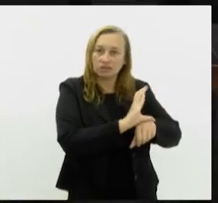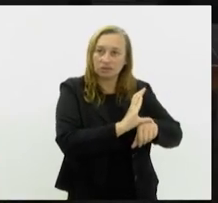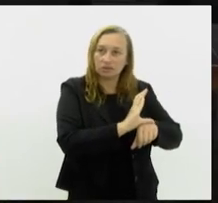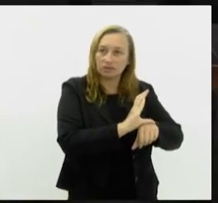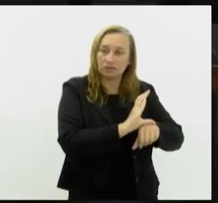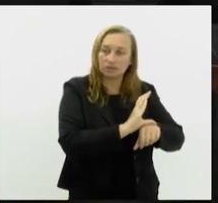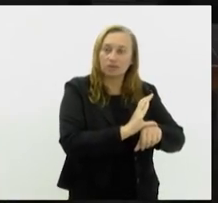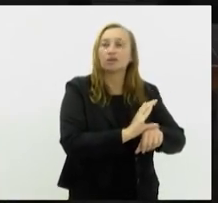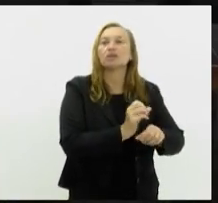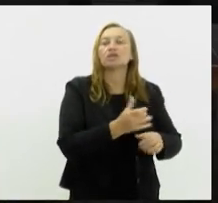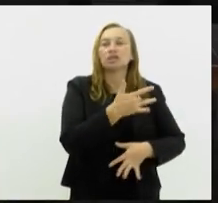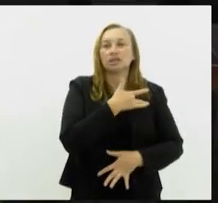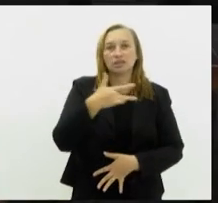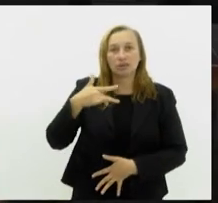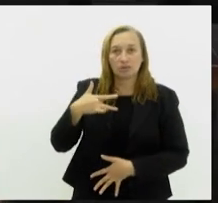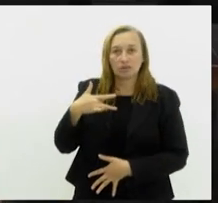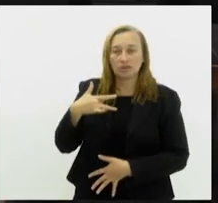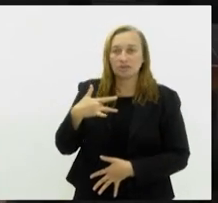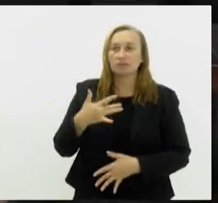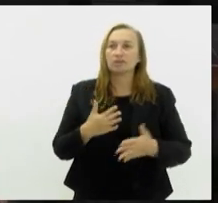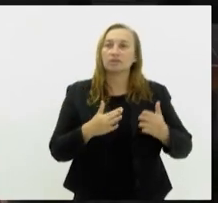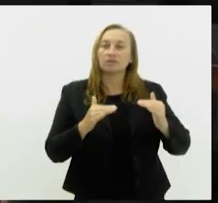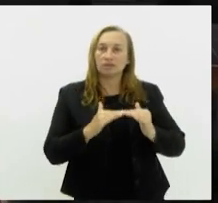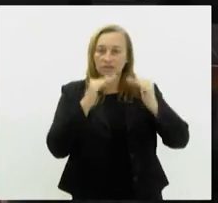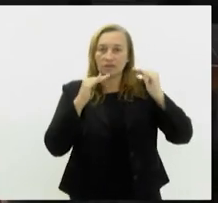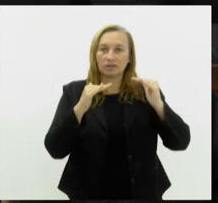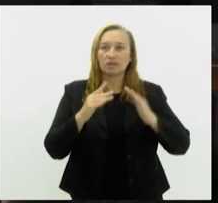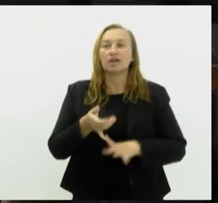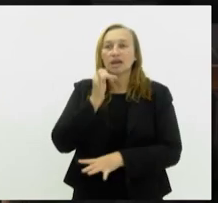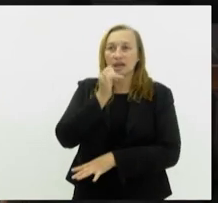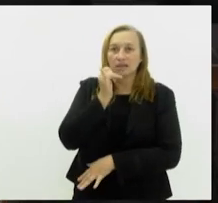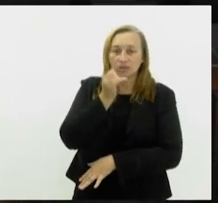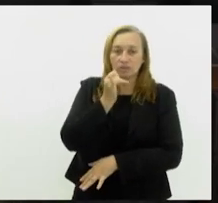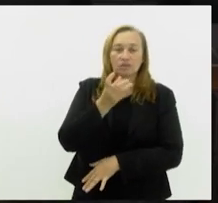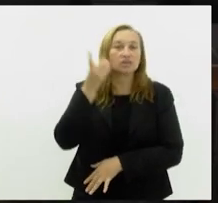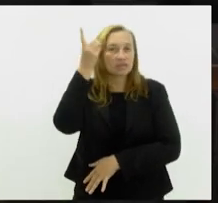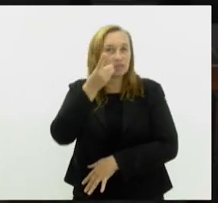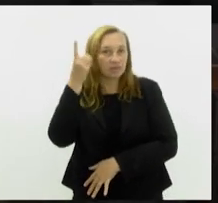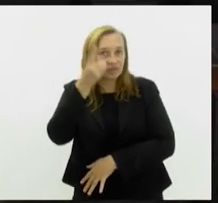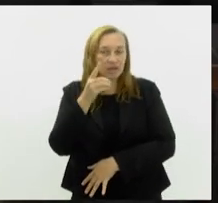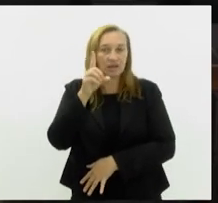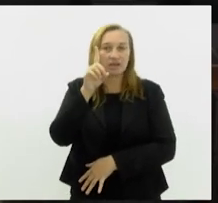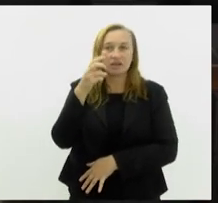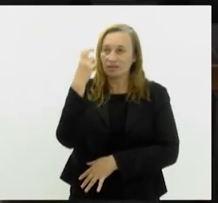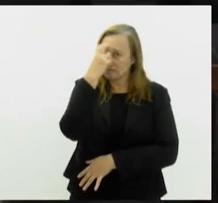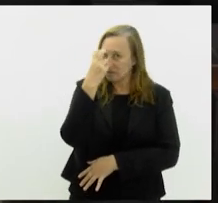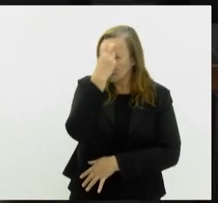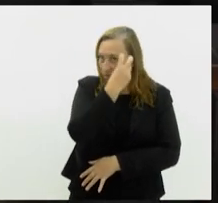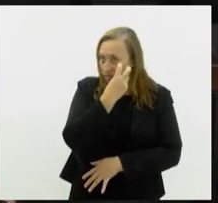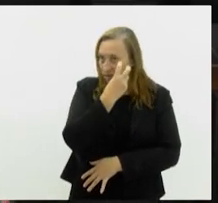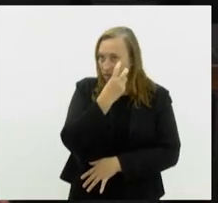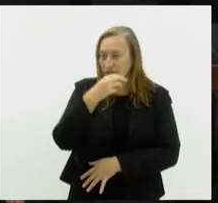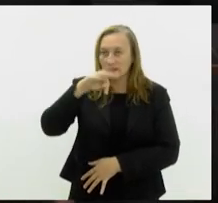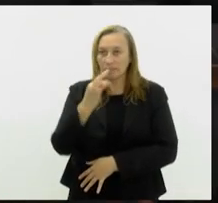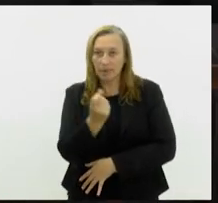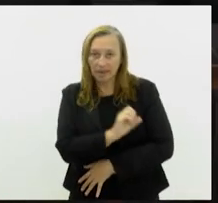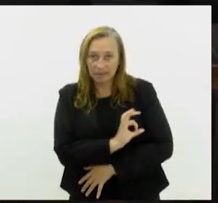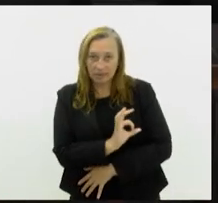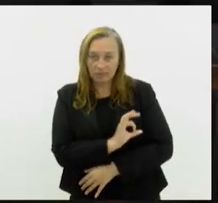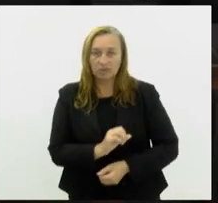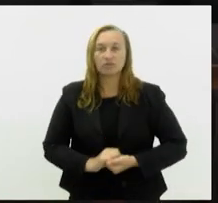Constitucionalidade e de Saúde favorável. Relatoras, deputadas Verônica Lima e Marta